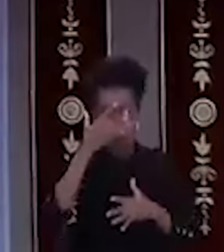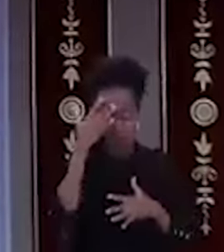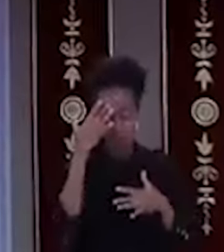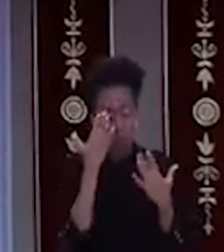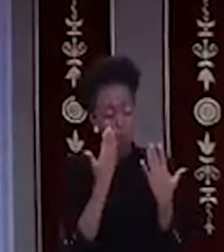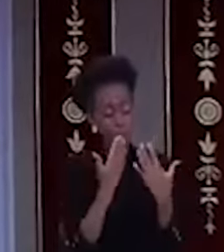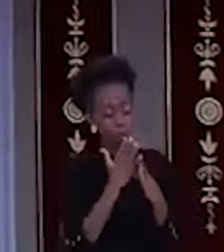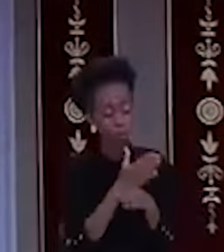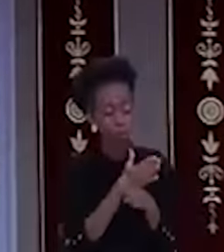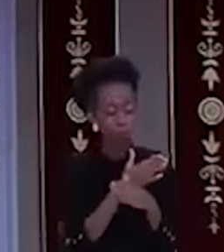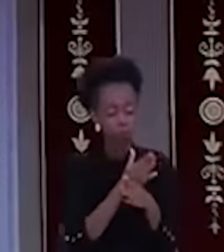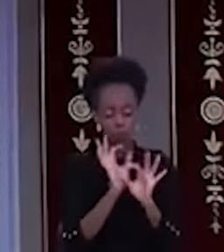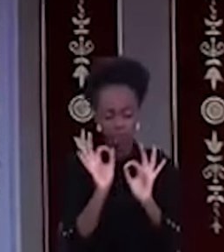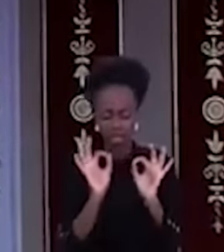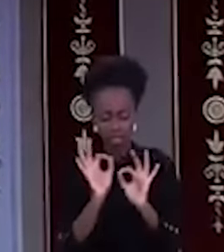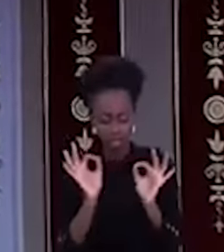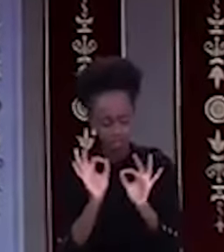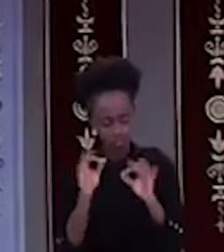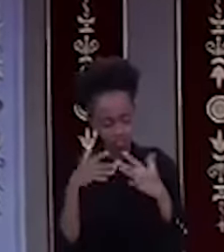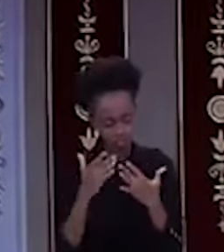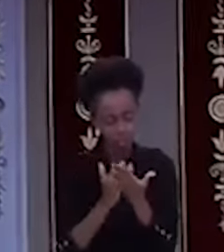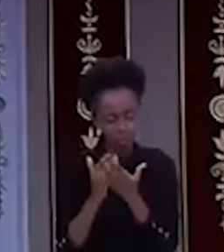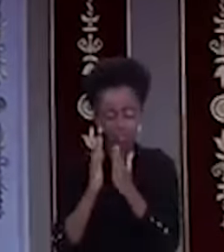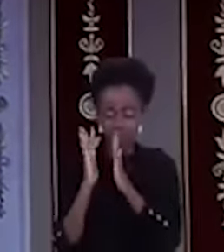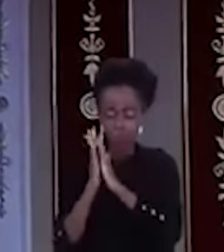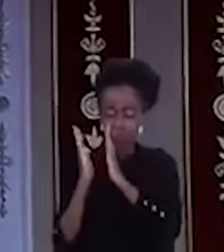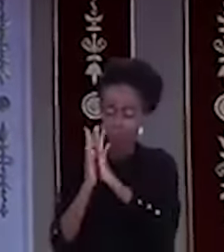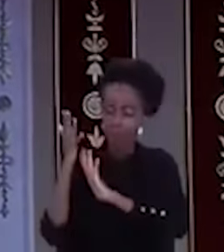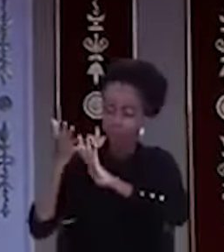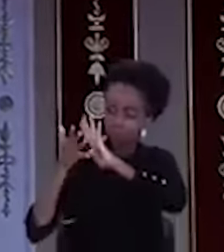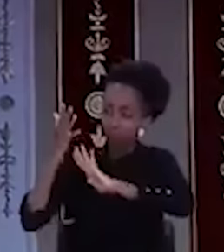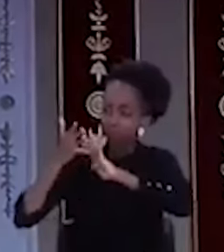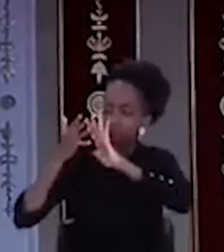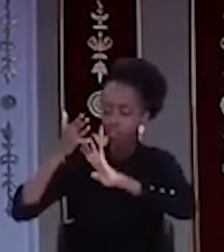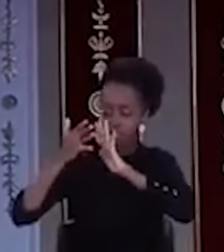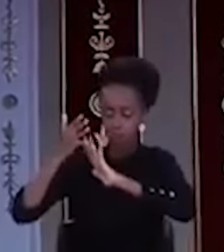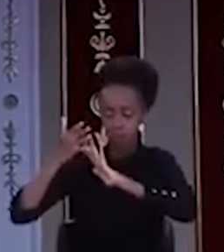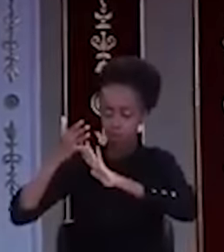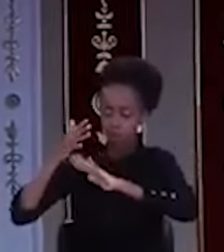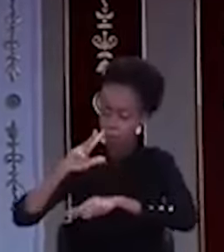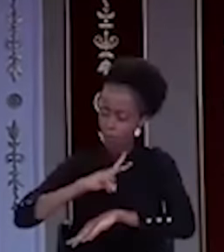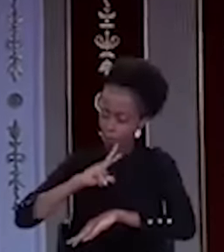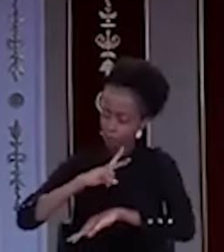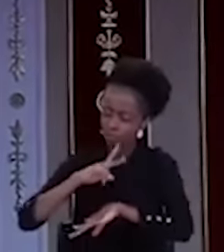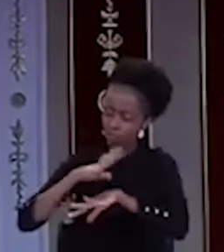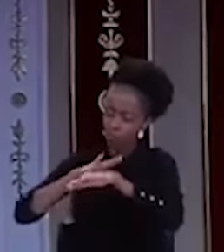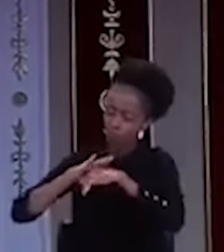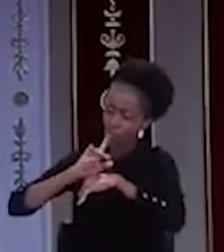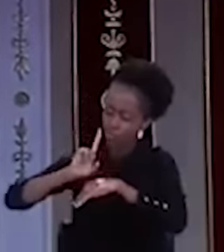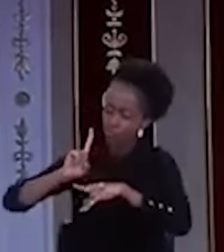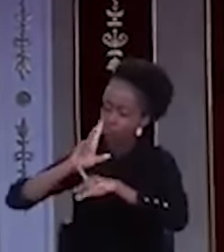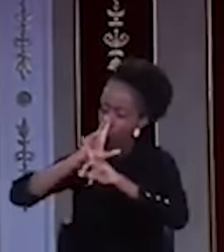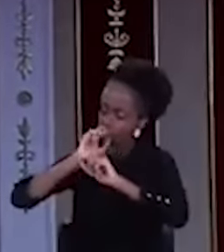sua atenção. Fale baixinho, mas fale firme. Fale baixinho, mas fale